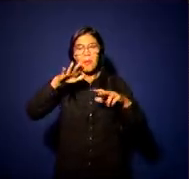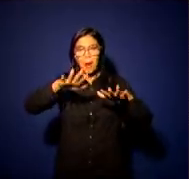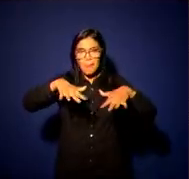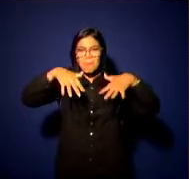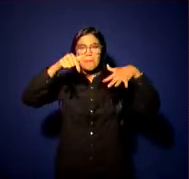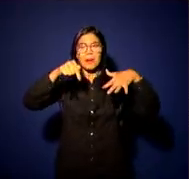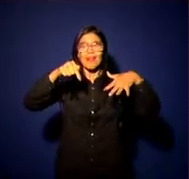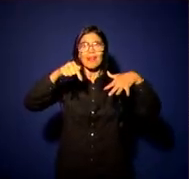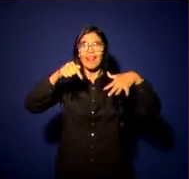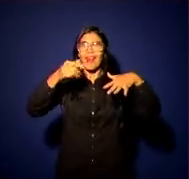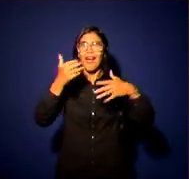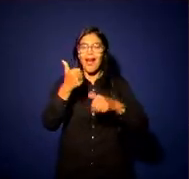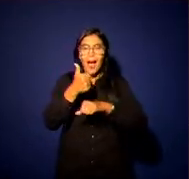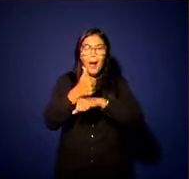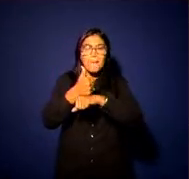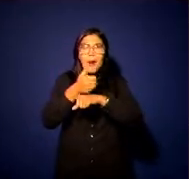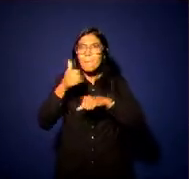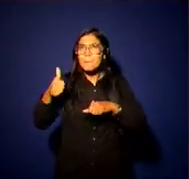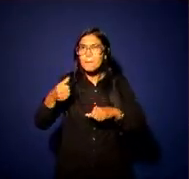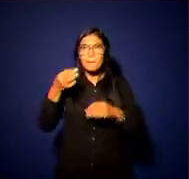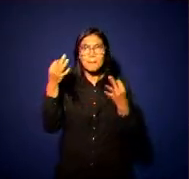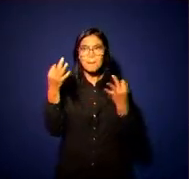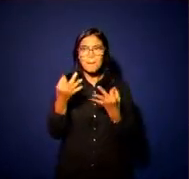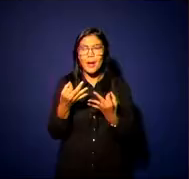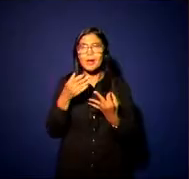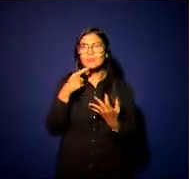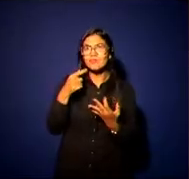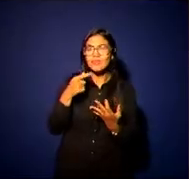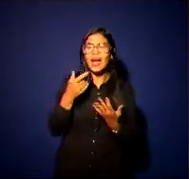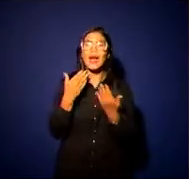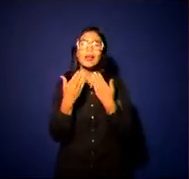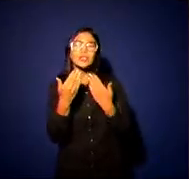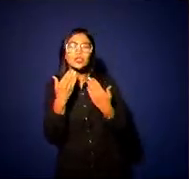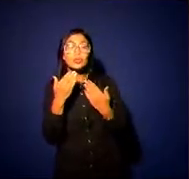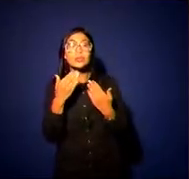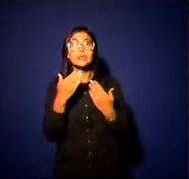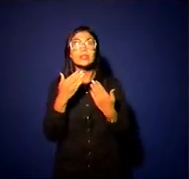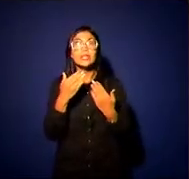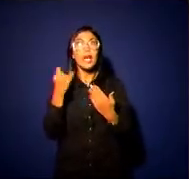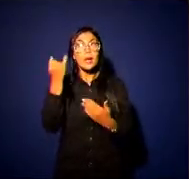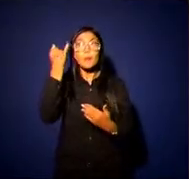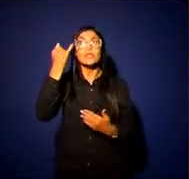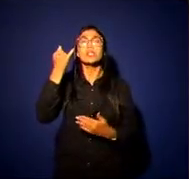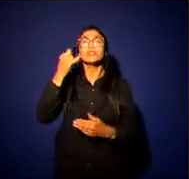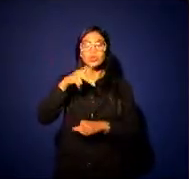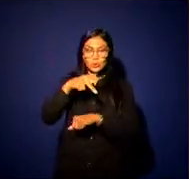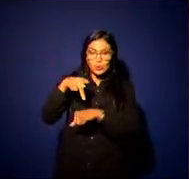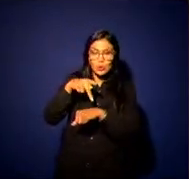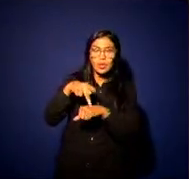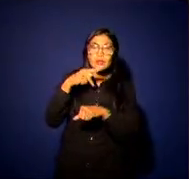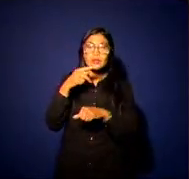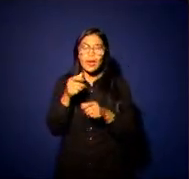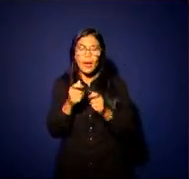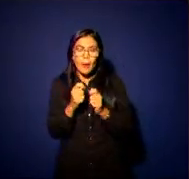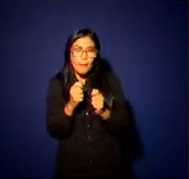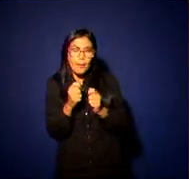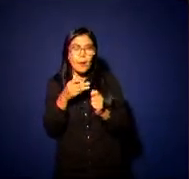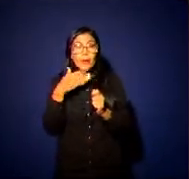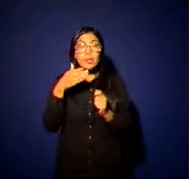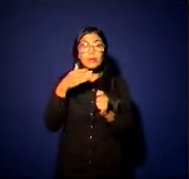qualificada para discutir um tema que é absolutamente fundamental para o nosso país que é o papel do Regulador do Mercado de